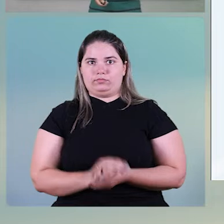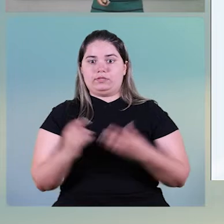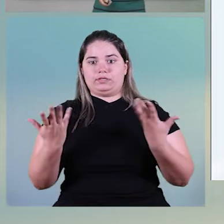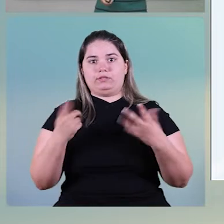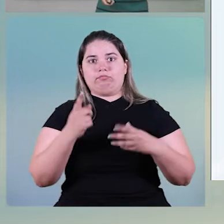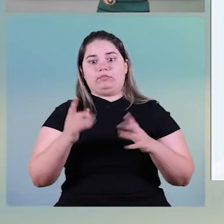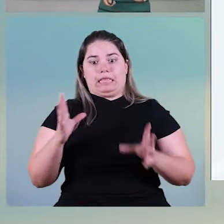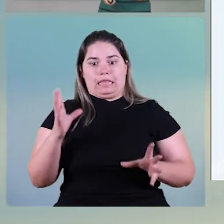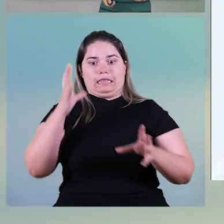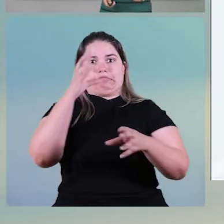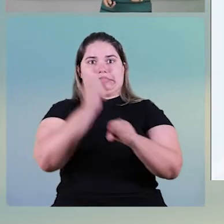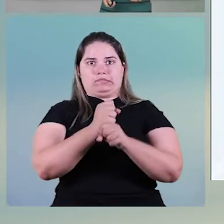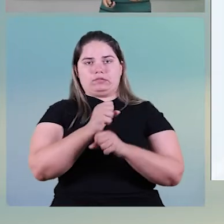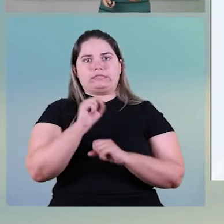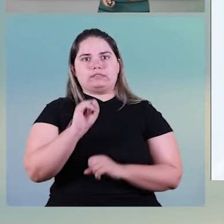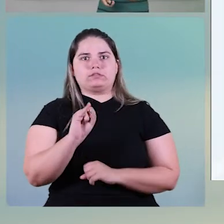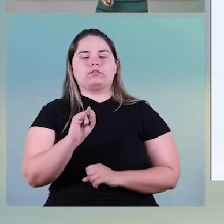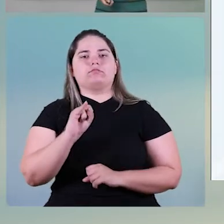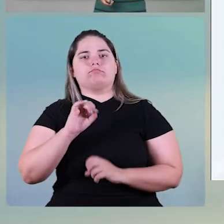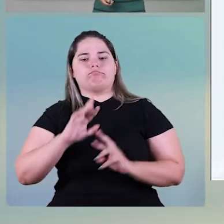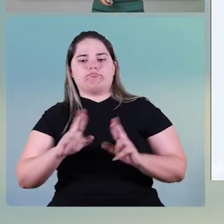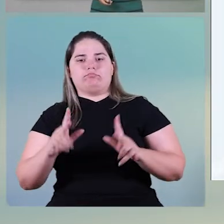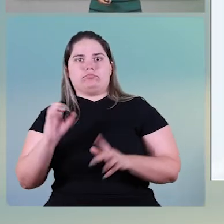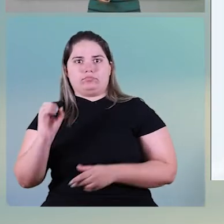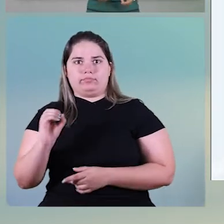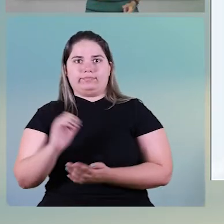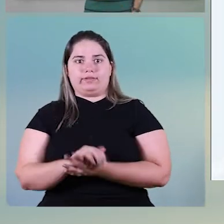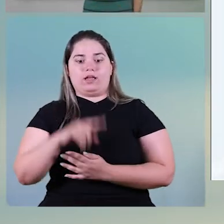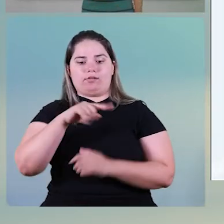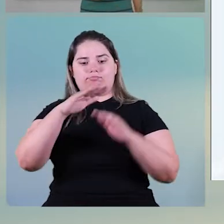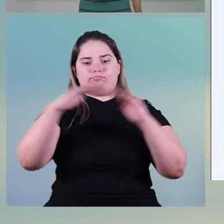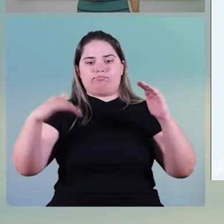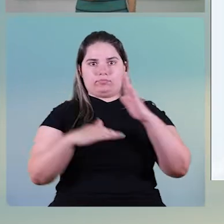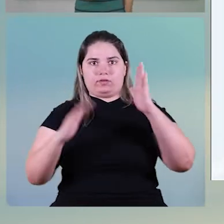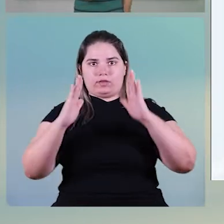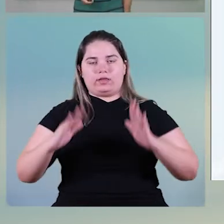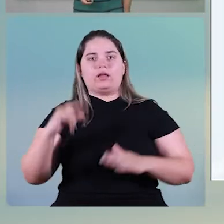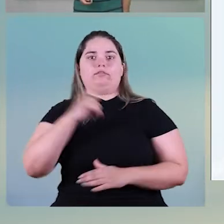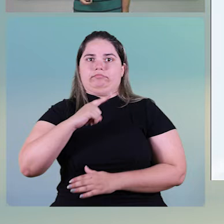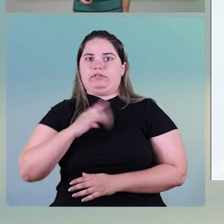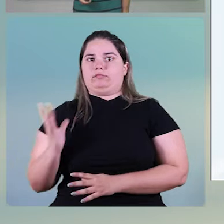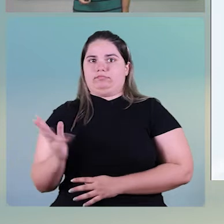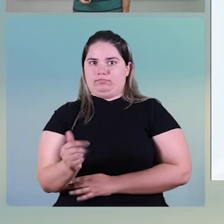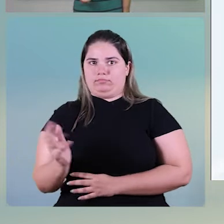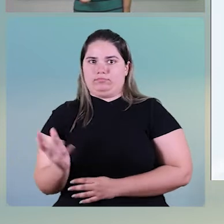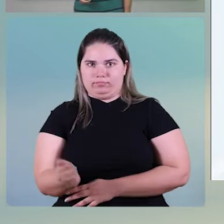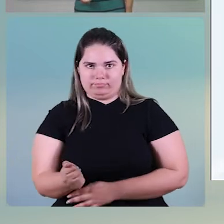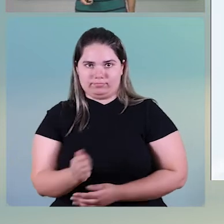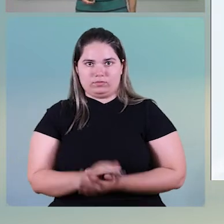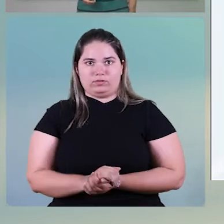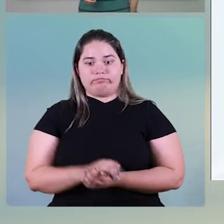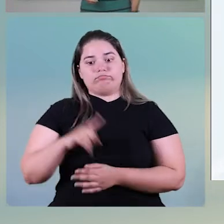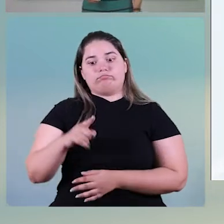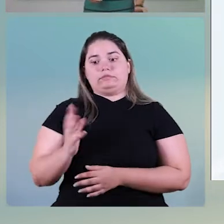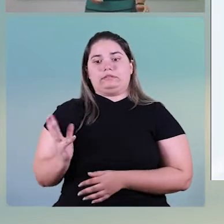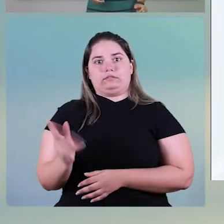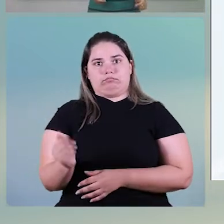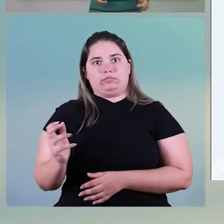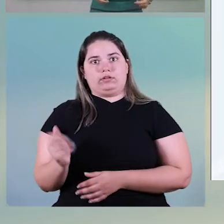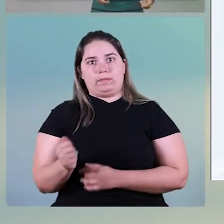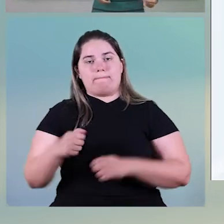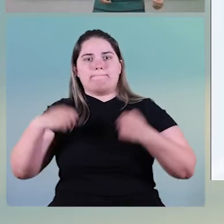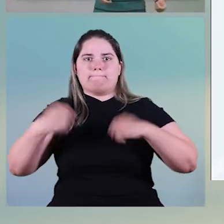resultante diferente de zero, essa caixa vai adquirir uma aceleração, onde essa aceleração